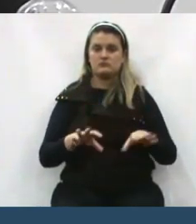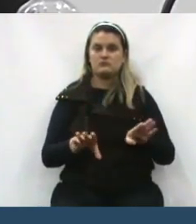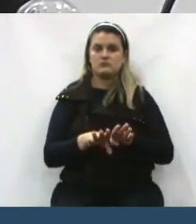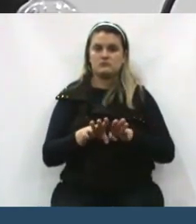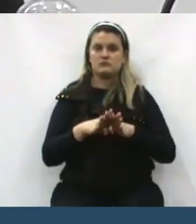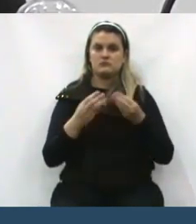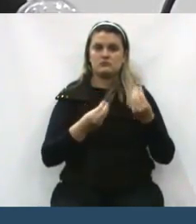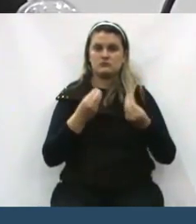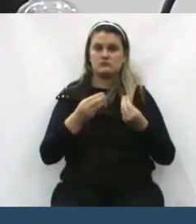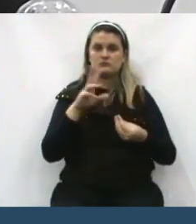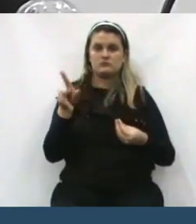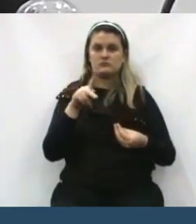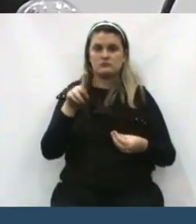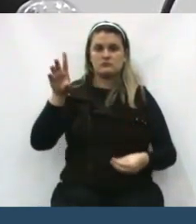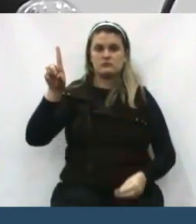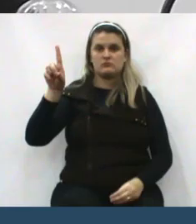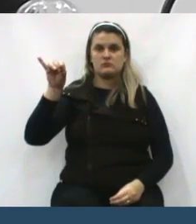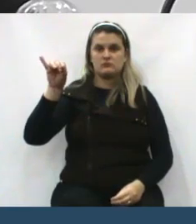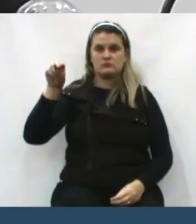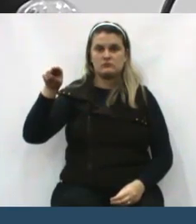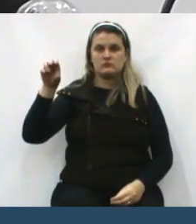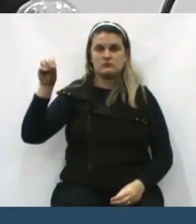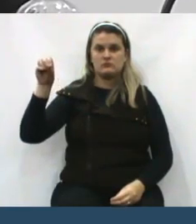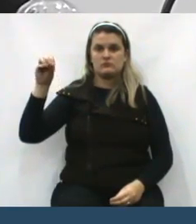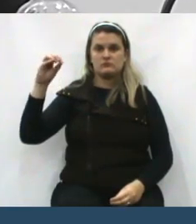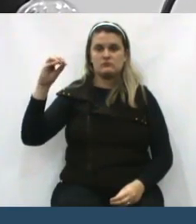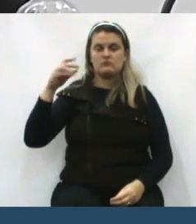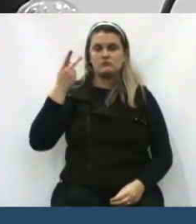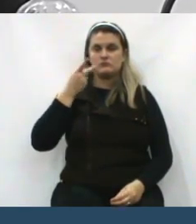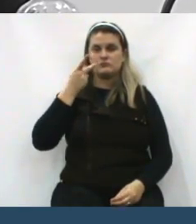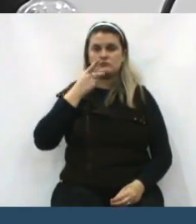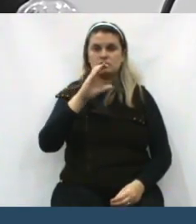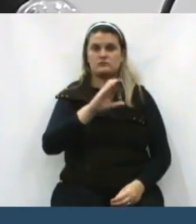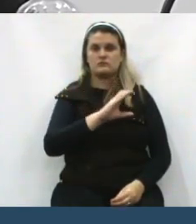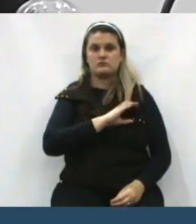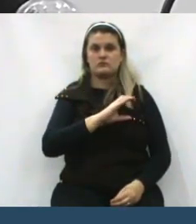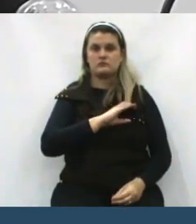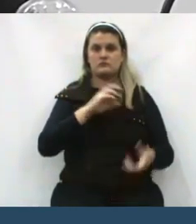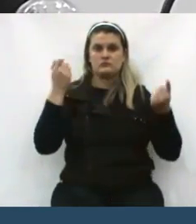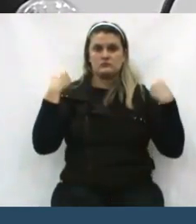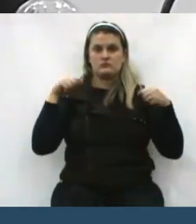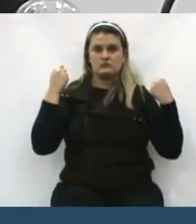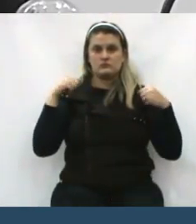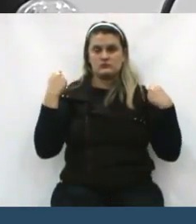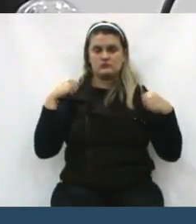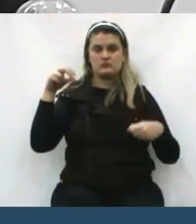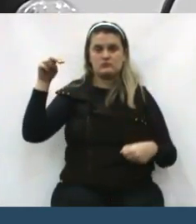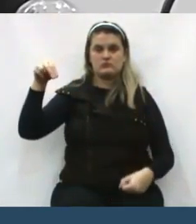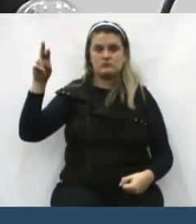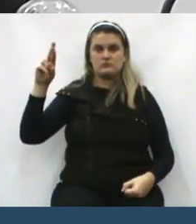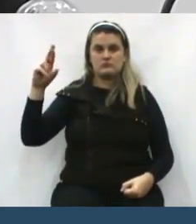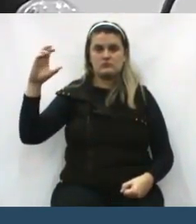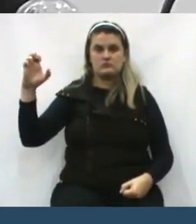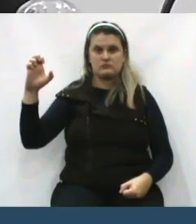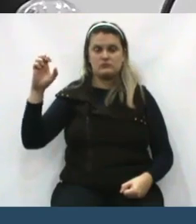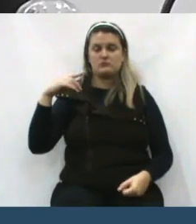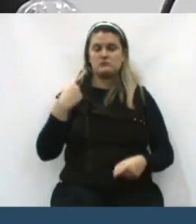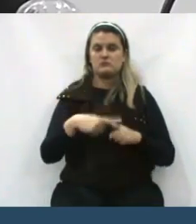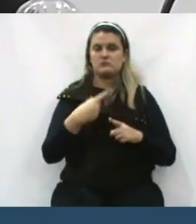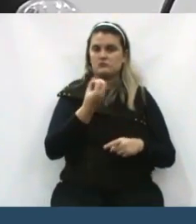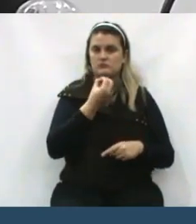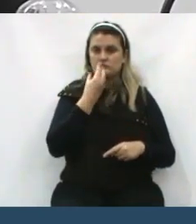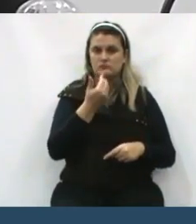esportes, Valdecir Rádio, ele não comporta mais e não tem mais condições para esses tipos